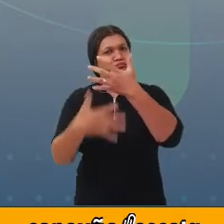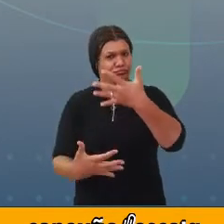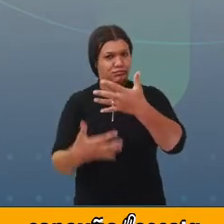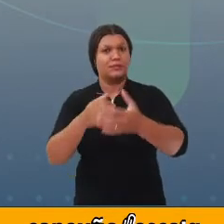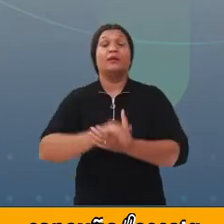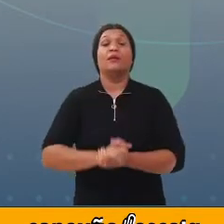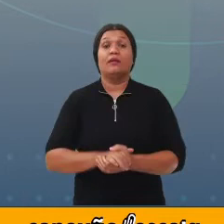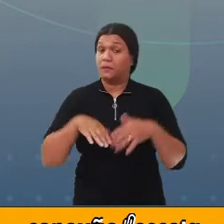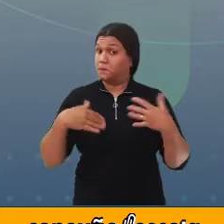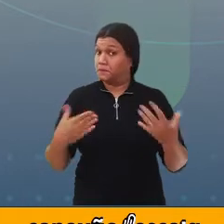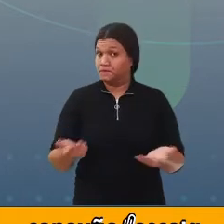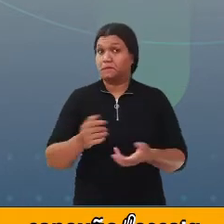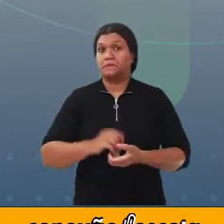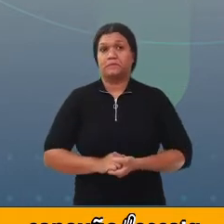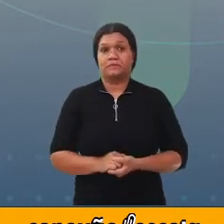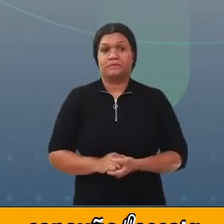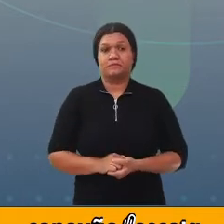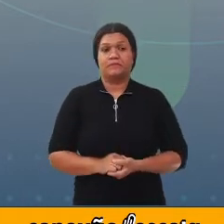para nós